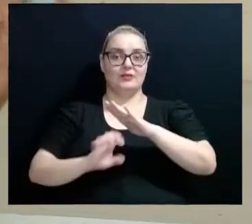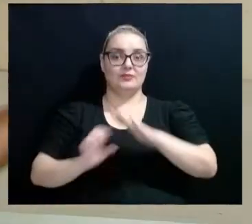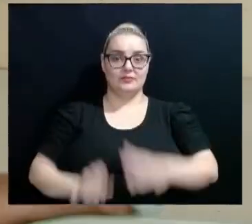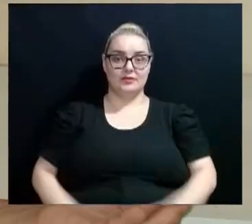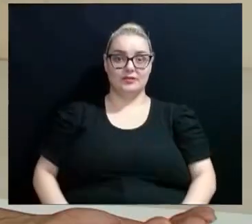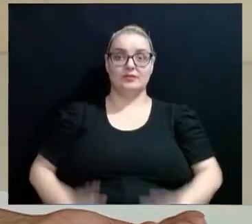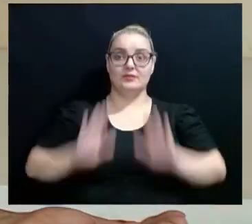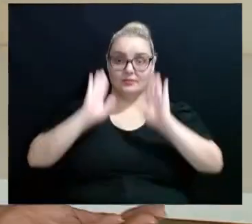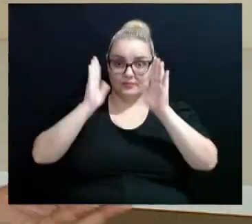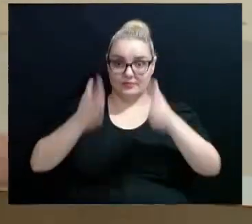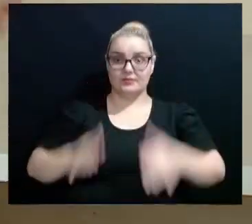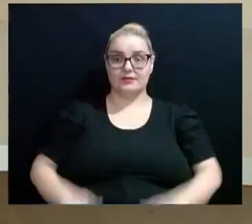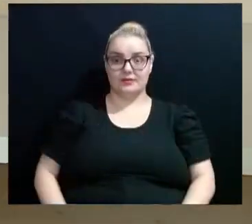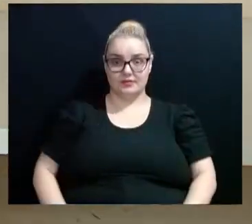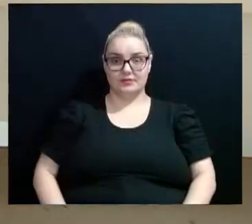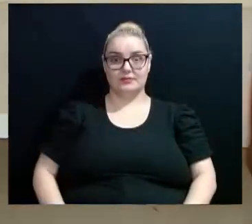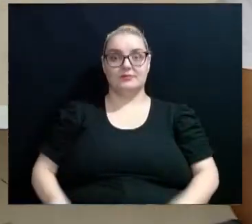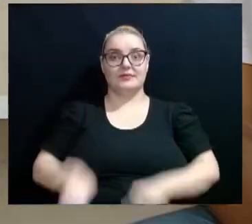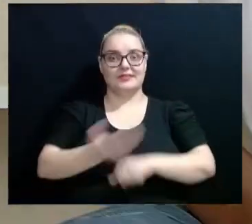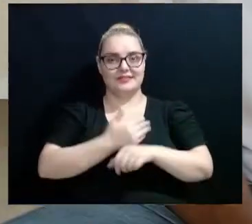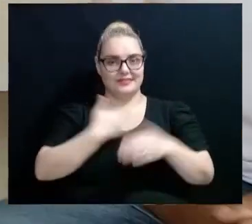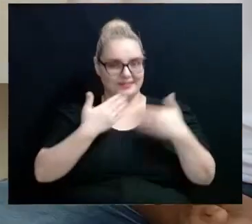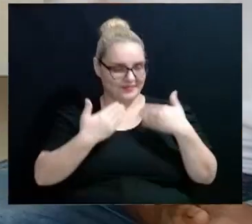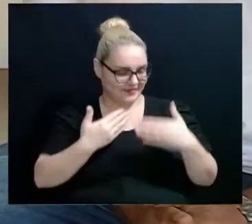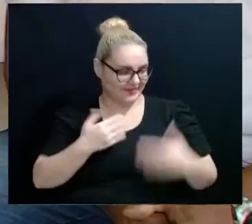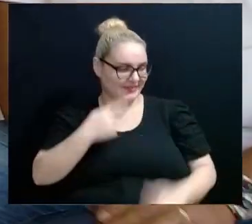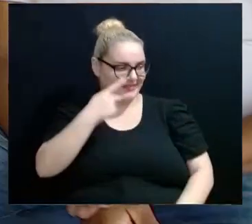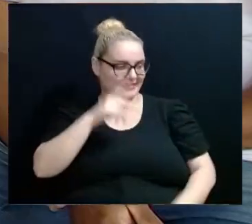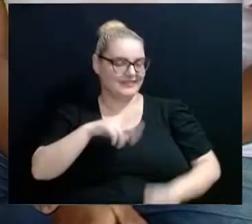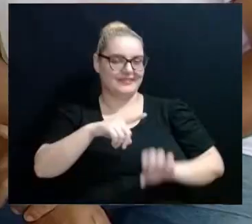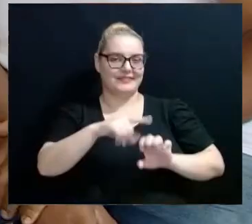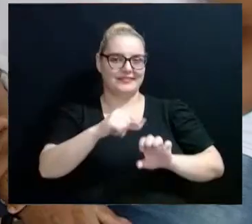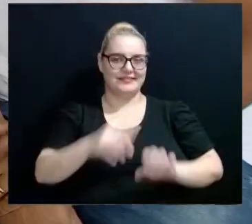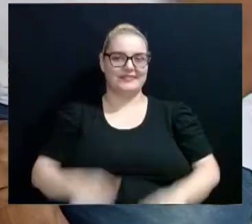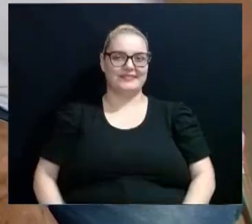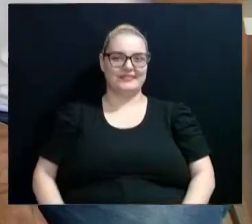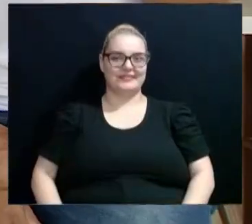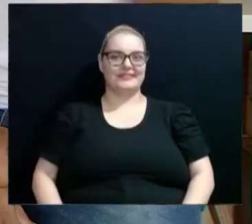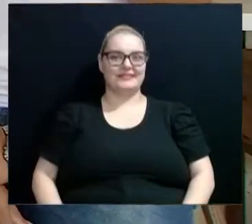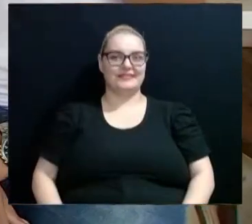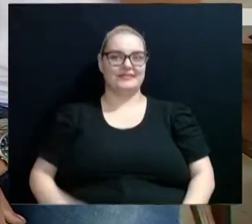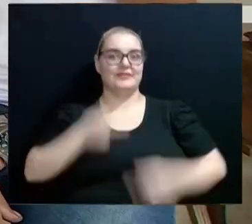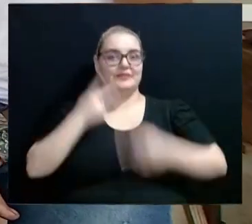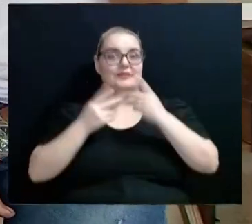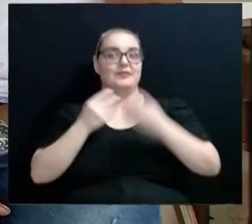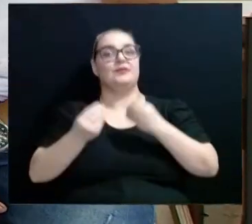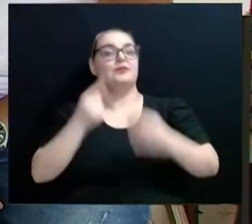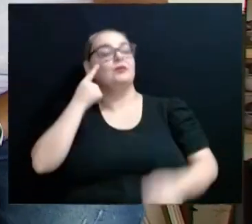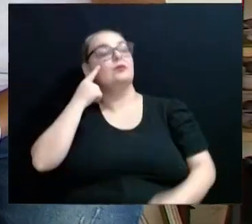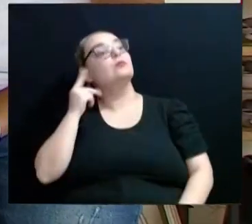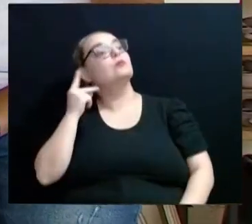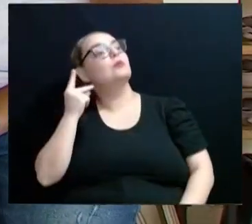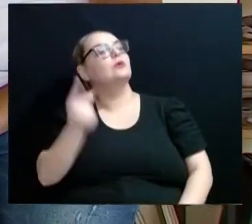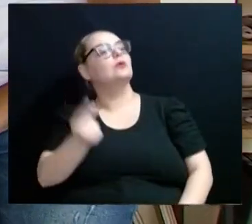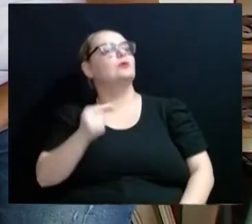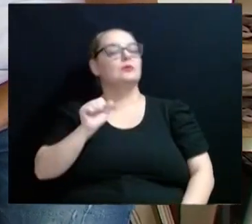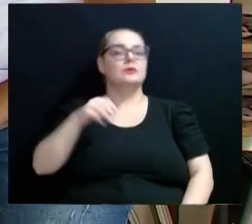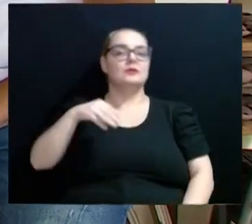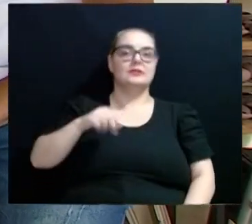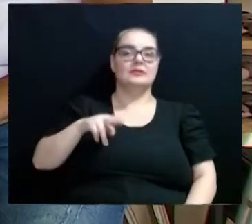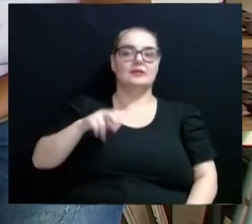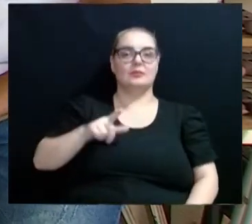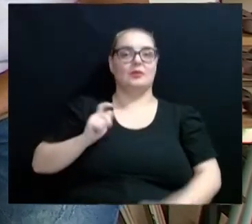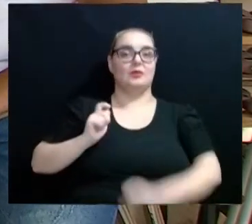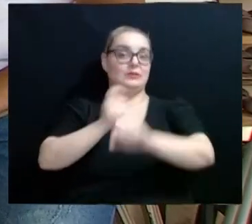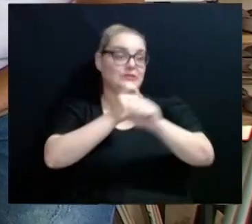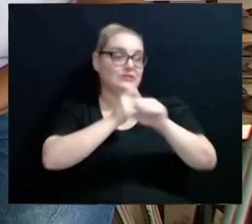o Samuel Samuel, Antero. que ele, inclusive, abriu uma empresa voltada justamente a esse trabalho. Mas antes da gente falar